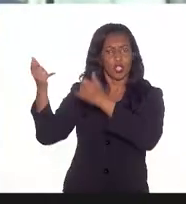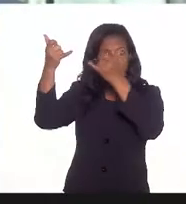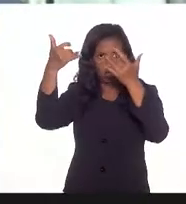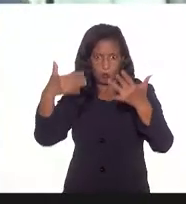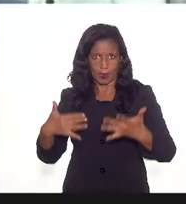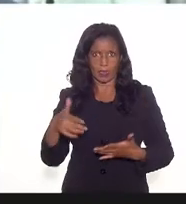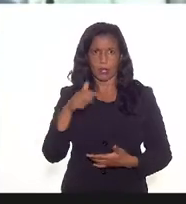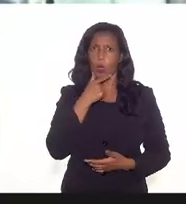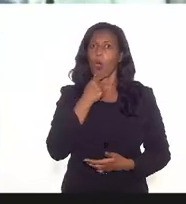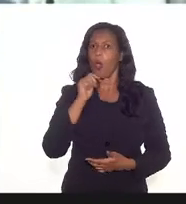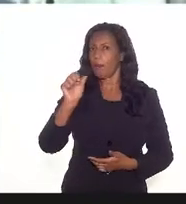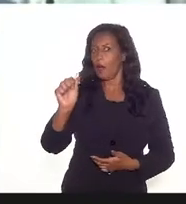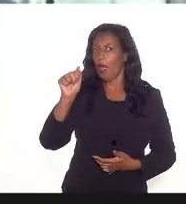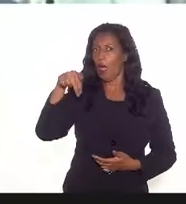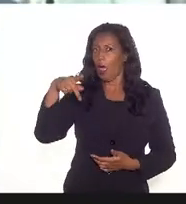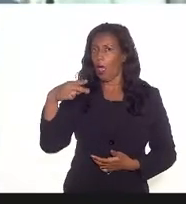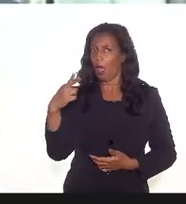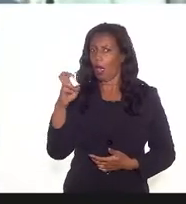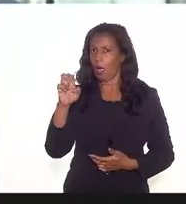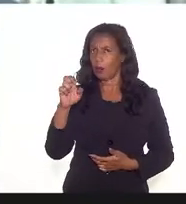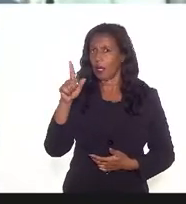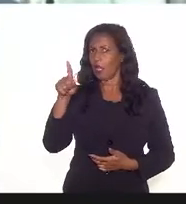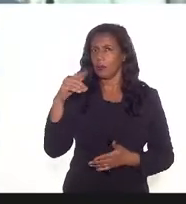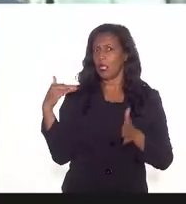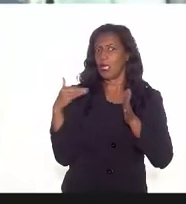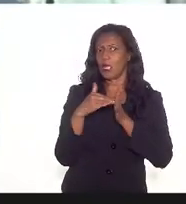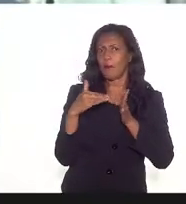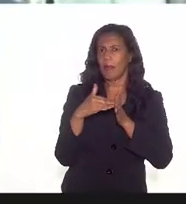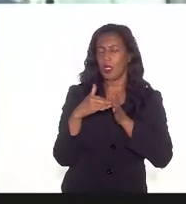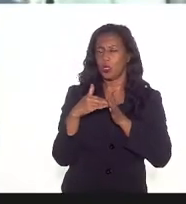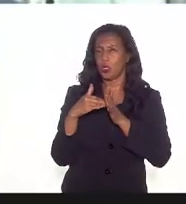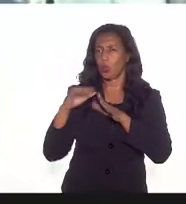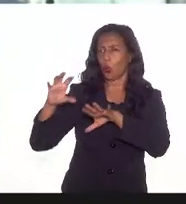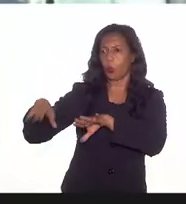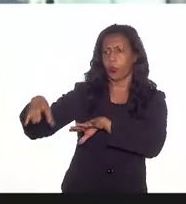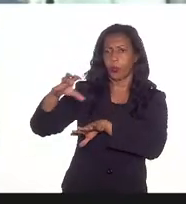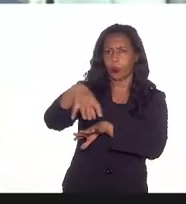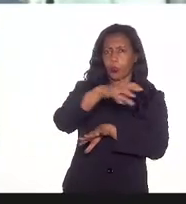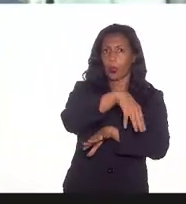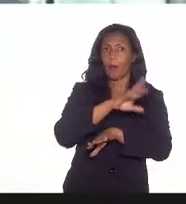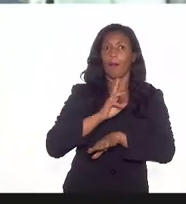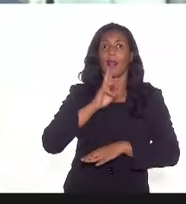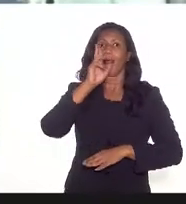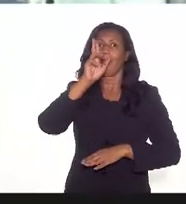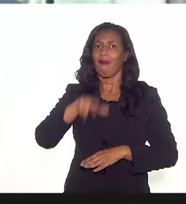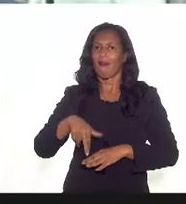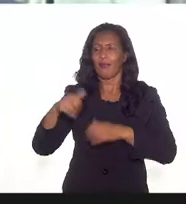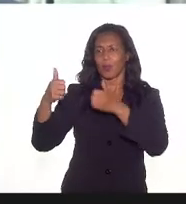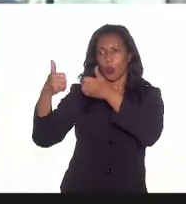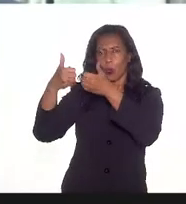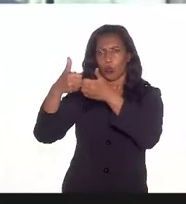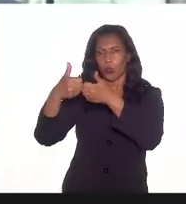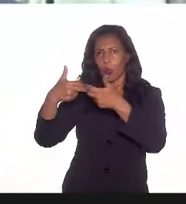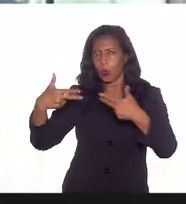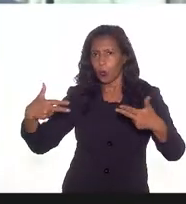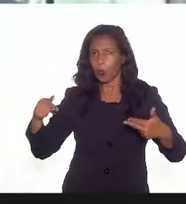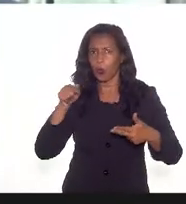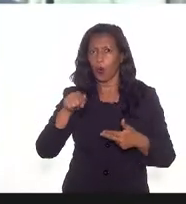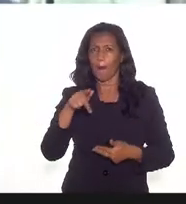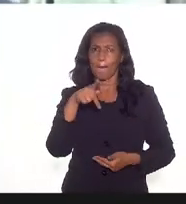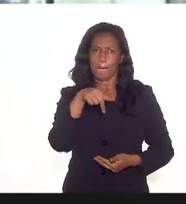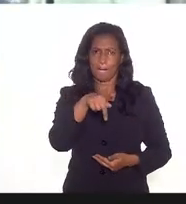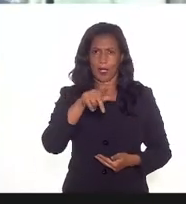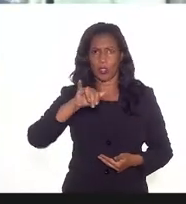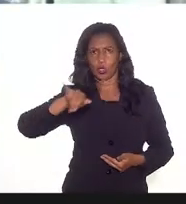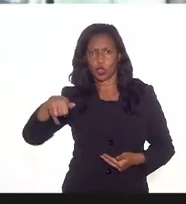que não há limitação em função do setor, mas sim em razão das características da PJ,